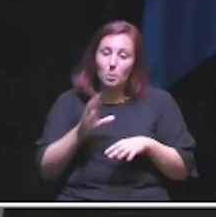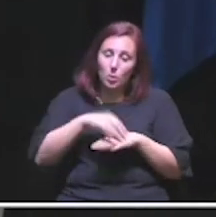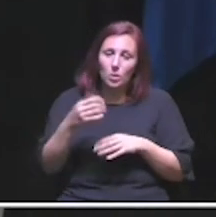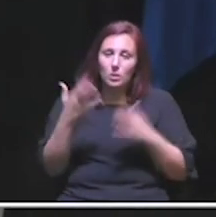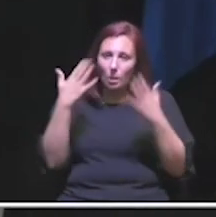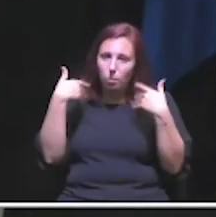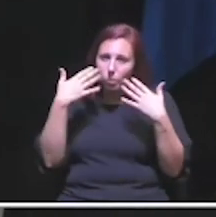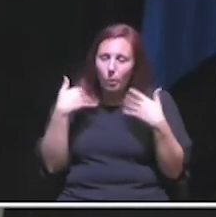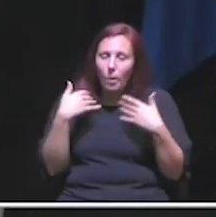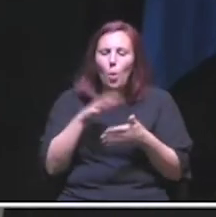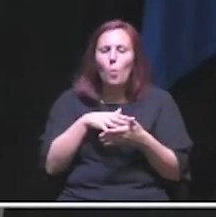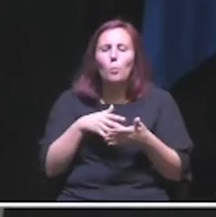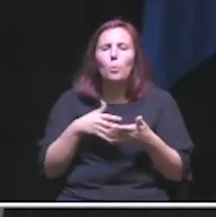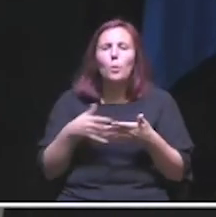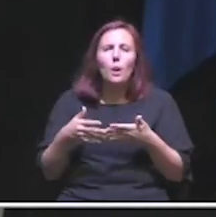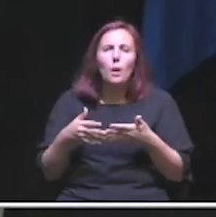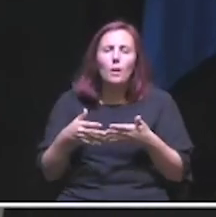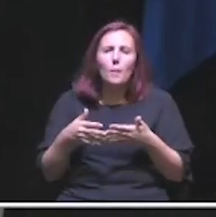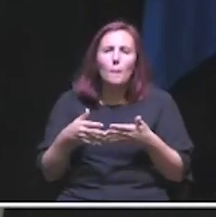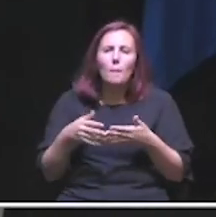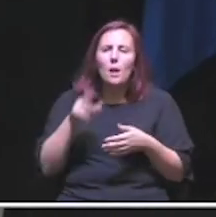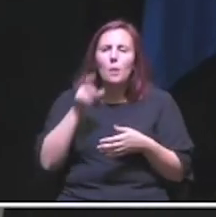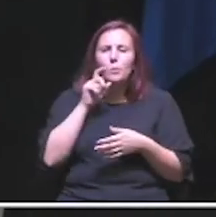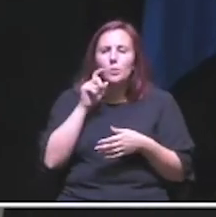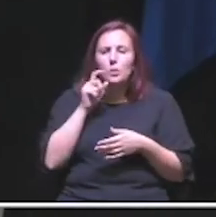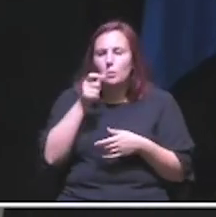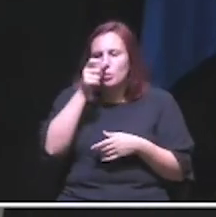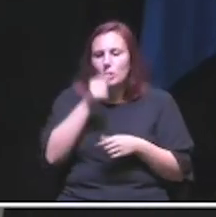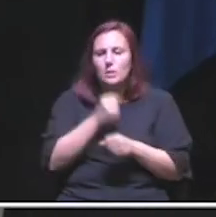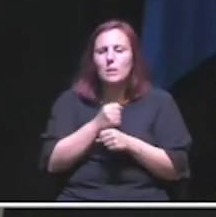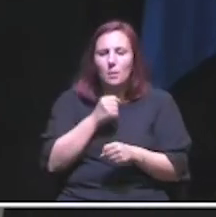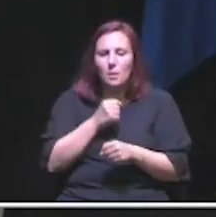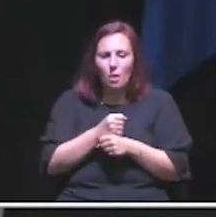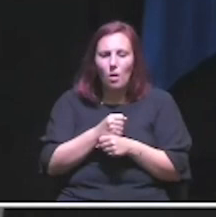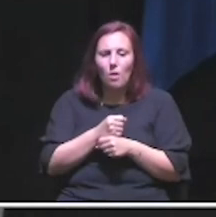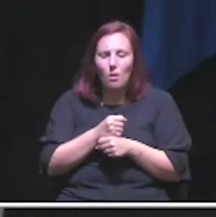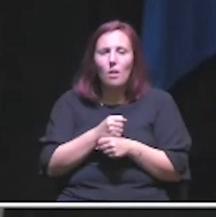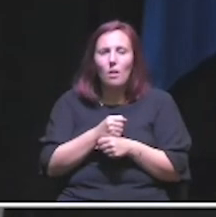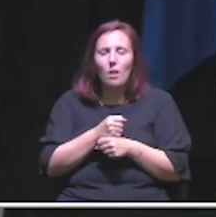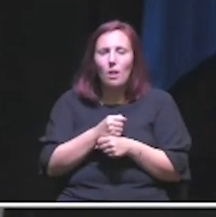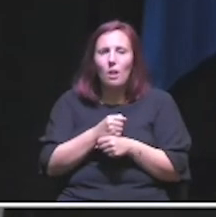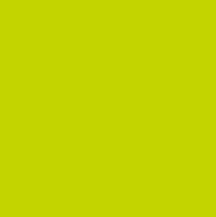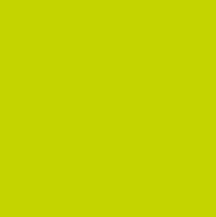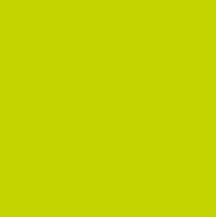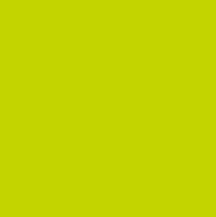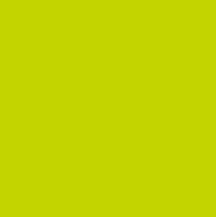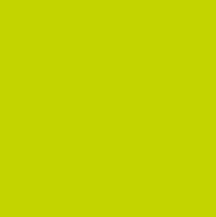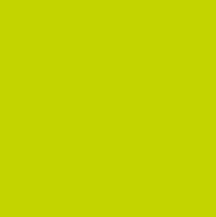que plano tem o município para acionar para proteger os seus trabalhadores que vão estar mais expostos ao calor?